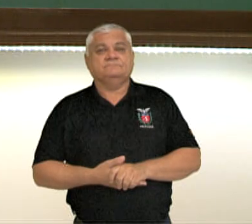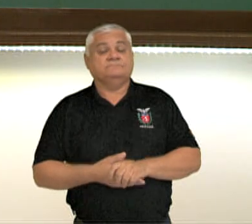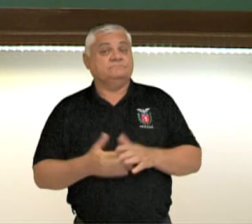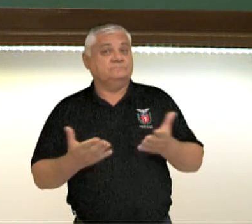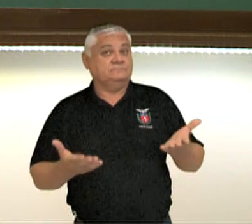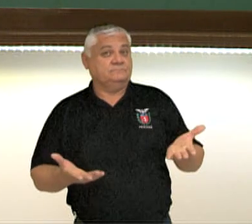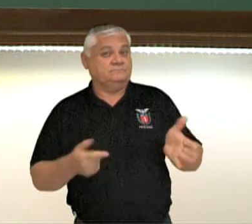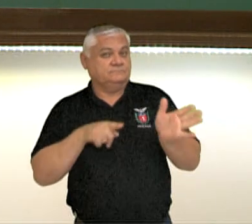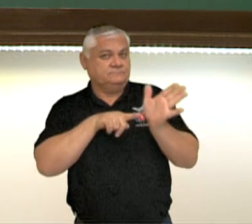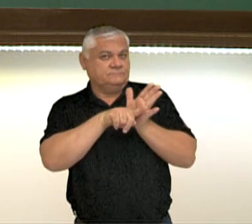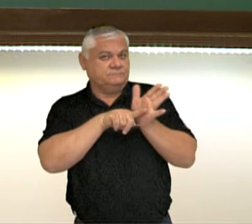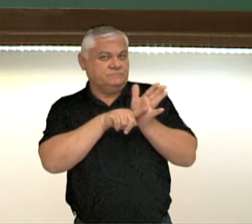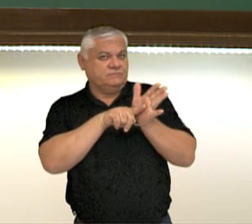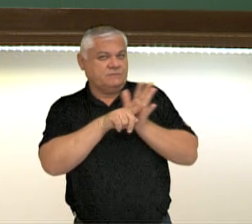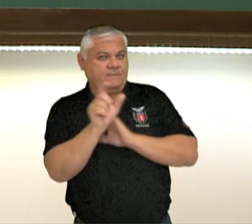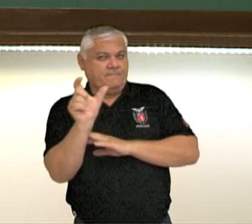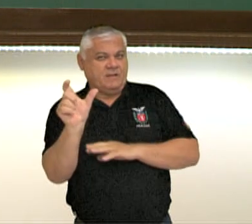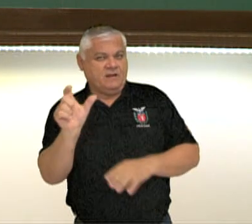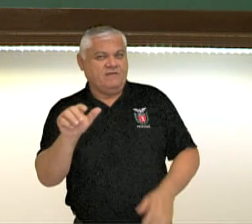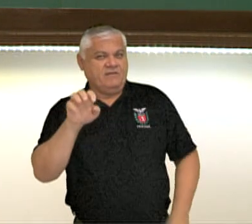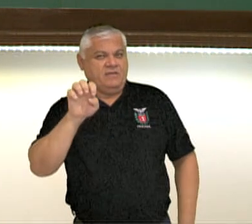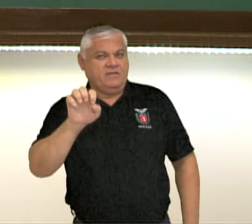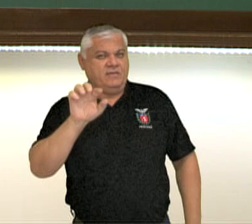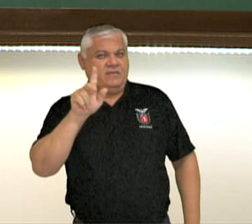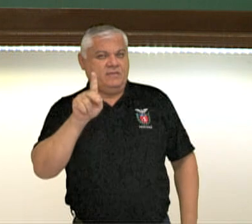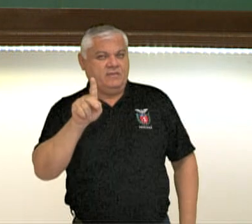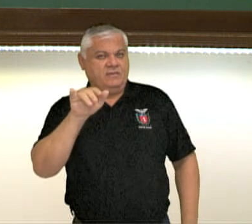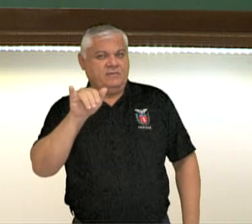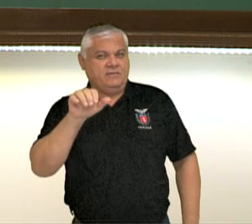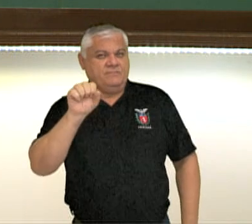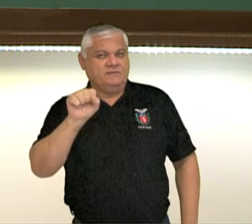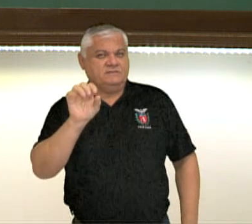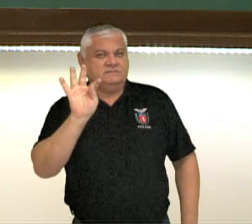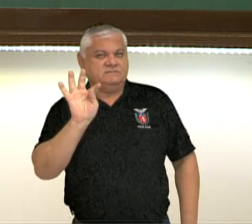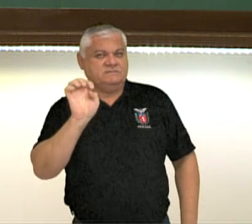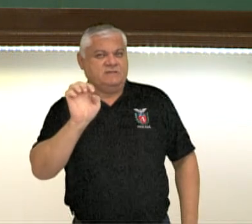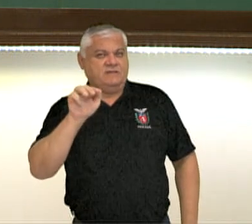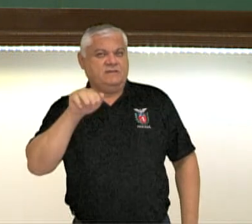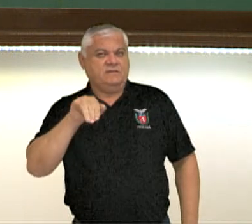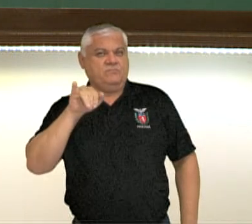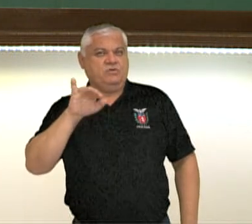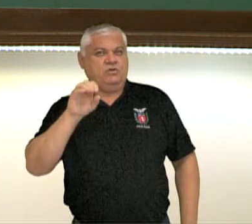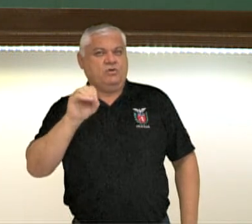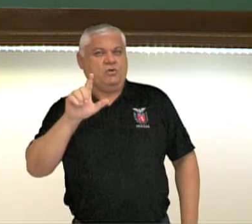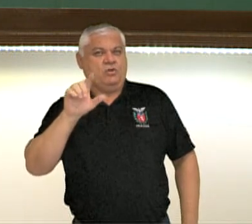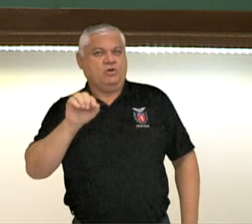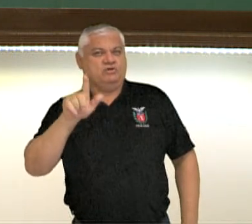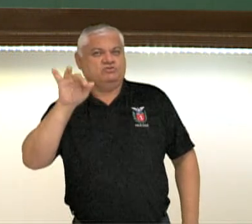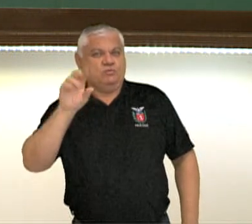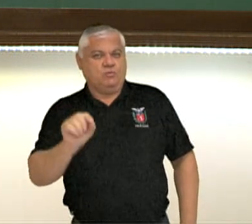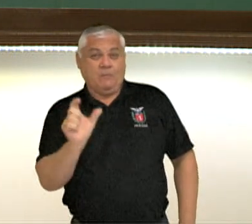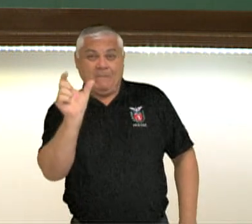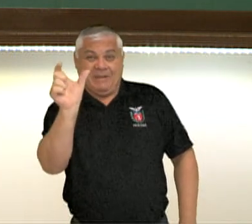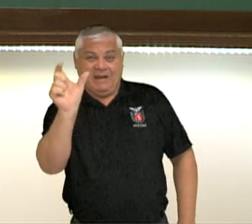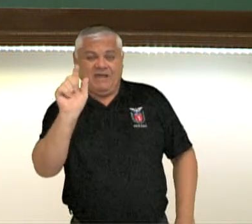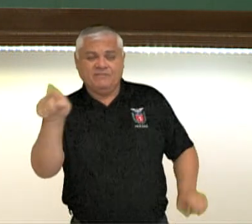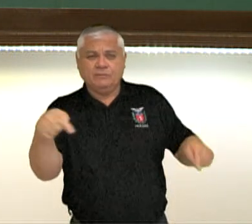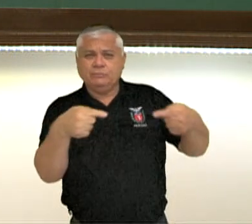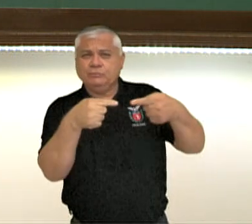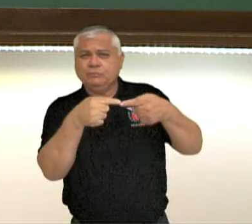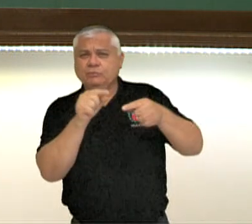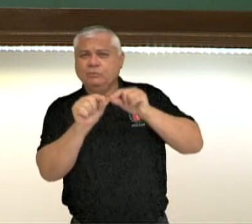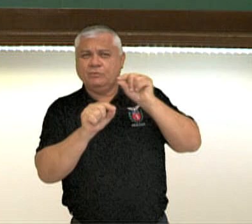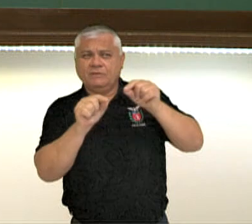Então, pesquisou o significado dessa palavra, inserido dentro desse contexto? Então lá, intercâmbio